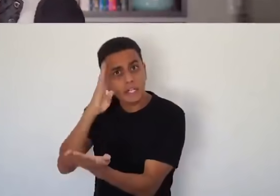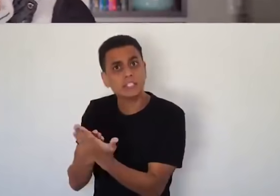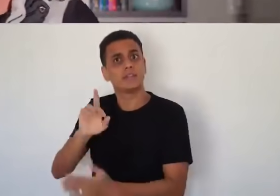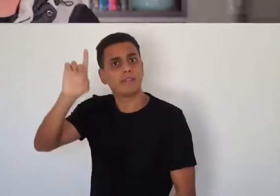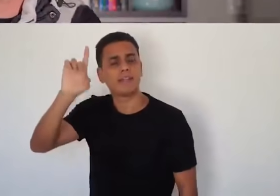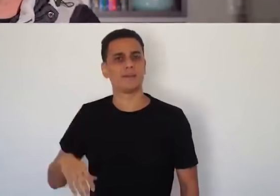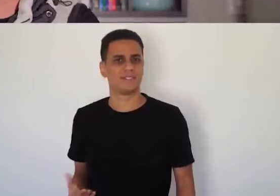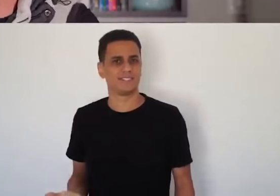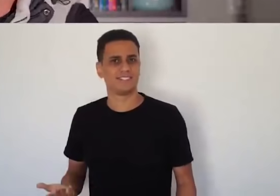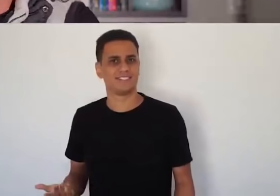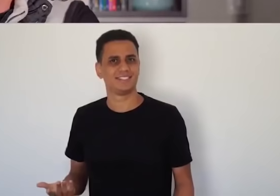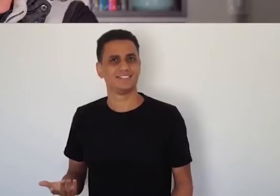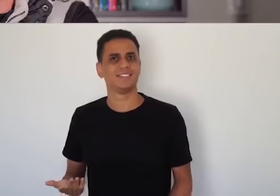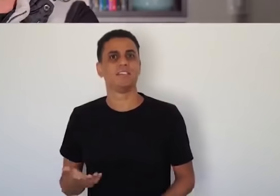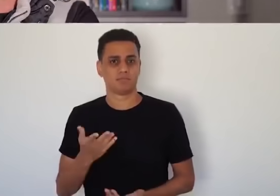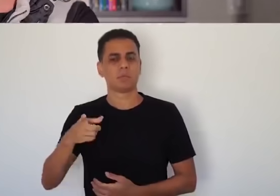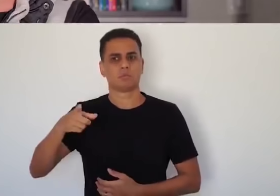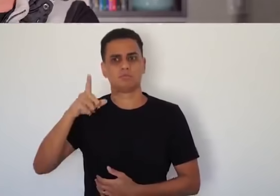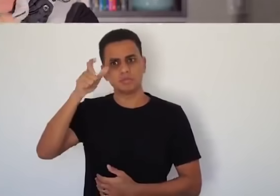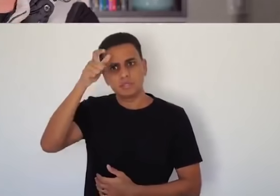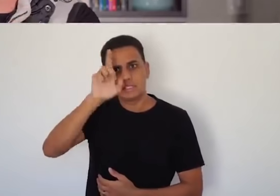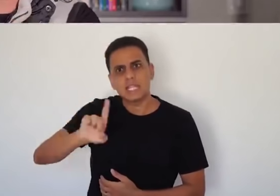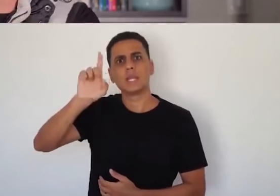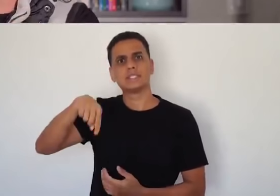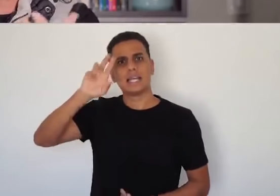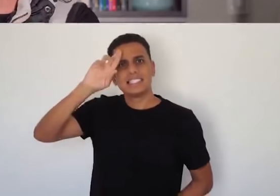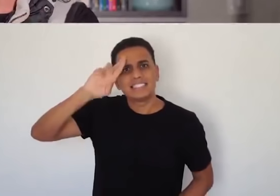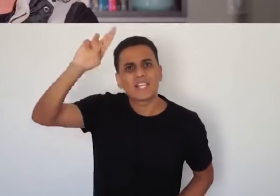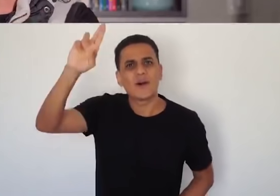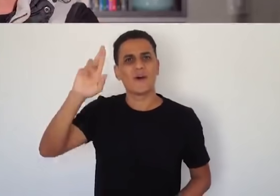inimigo de Deus, a Satanás. Então, a primeira coisa, é possível nós